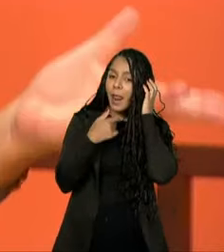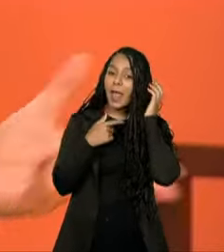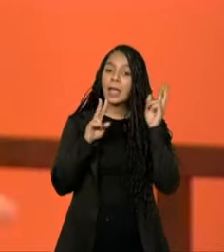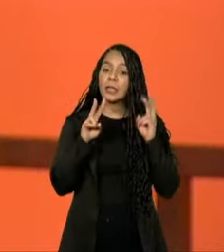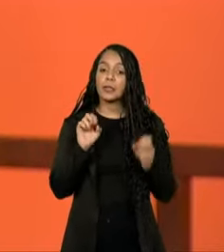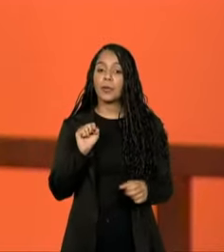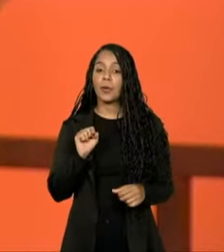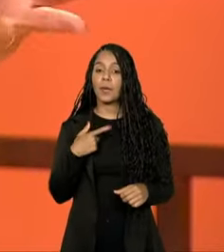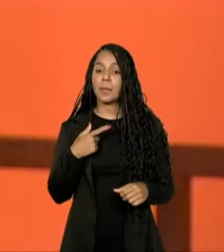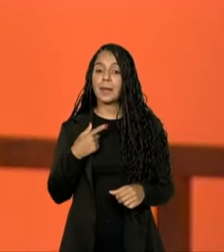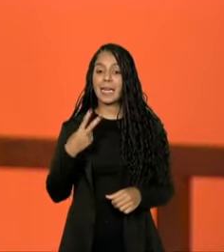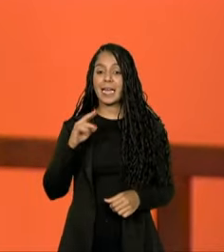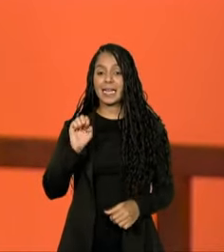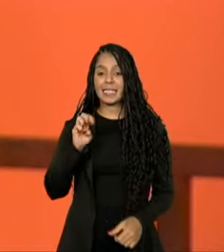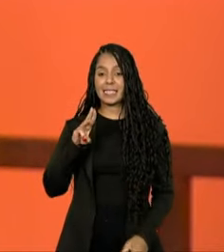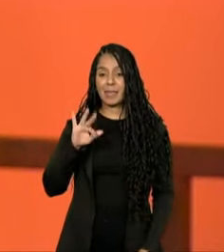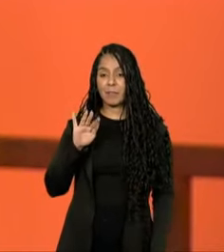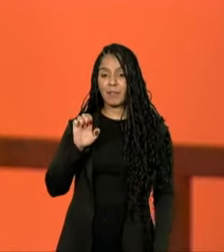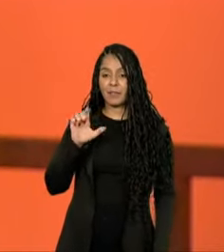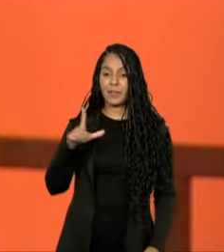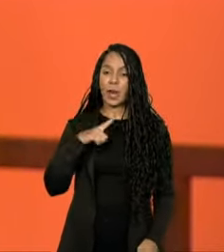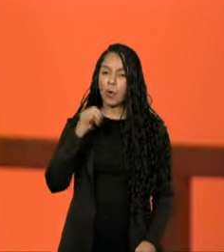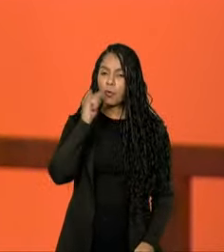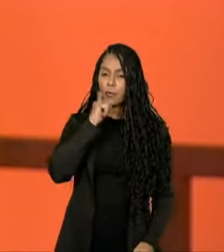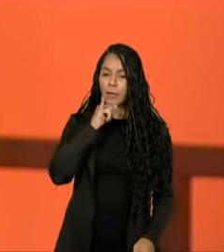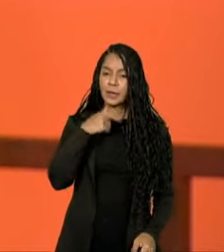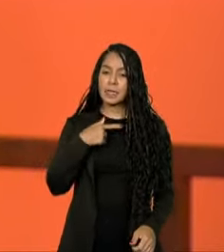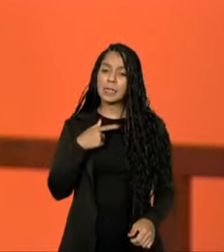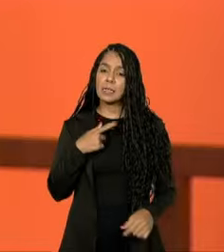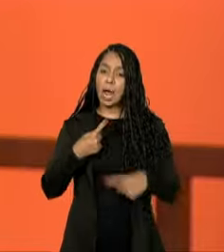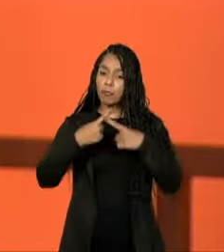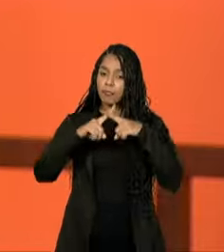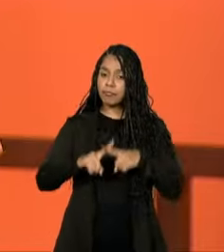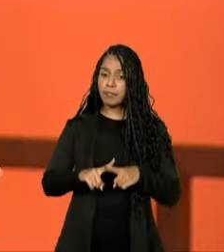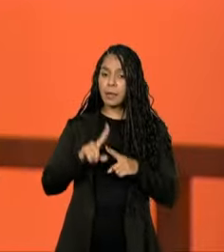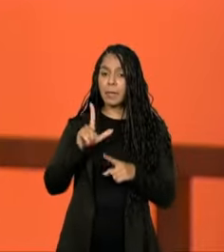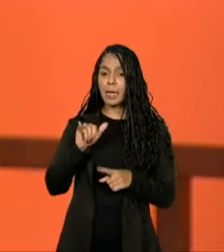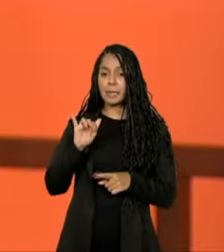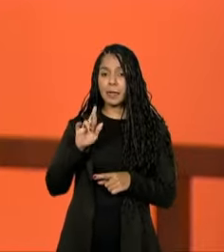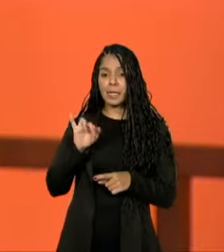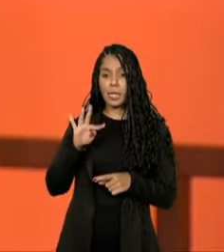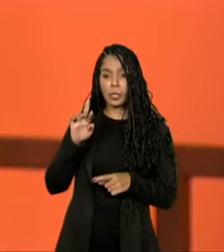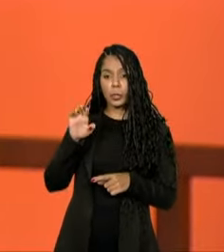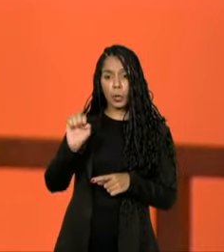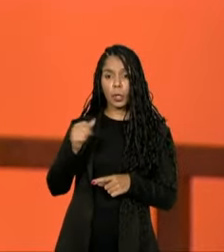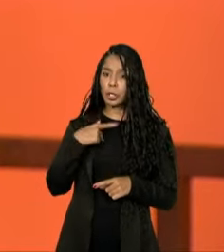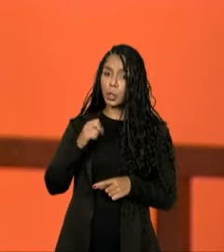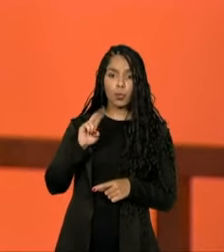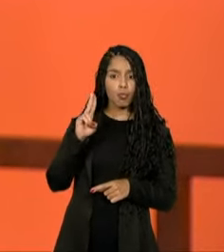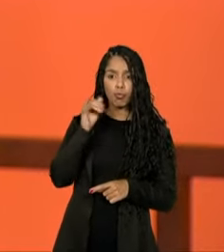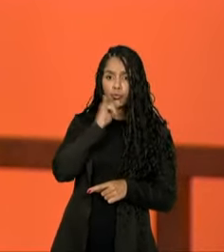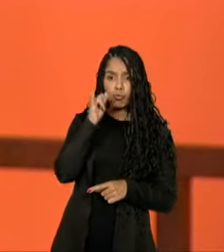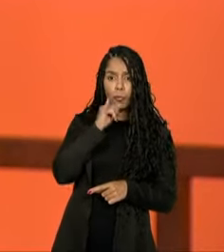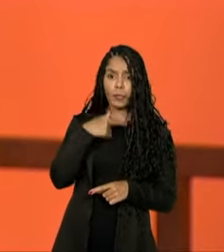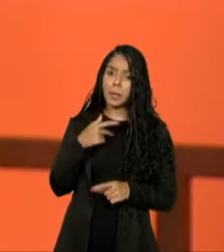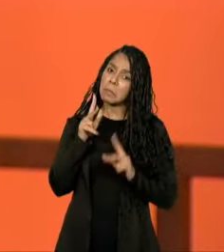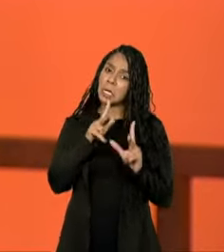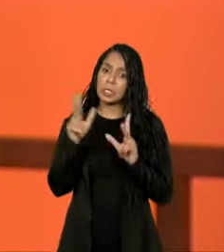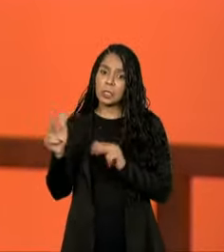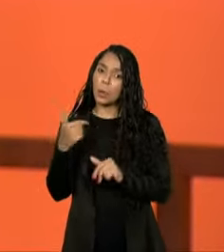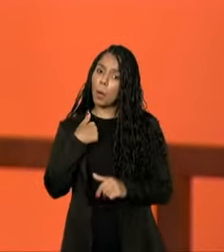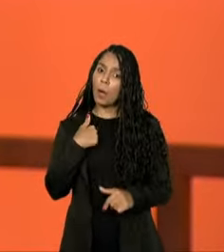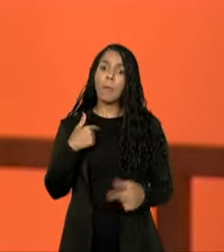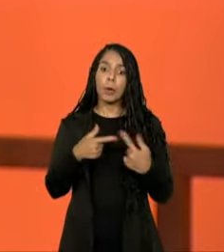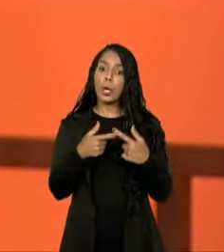semifinal do Fluminense, classificando para Libertadores. E eu narrei assim, eu não sou Fluminense, mas é como se eu fosse. Porque aquilo ali